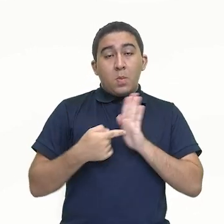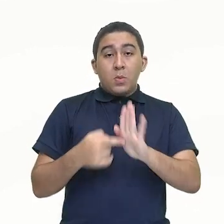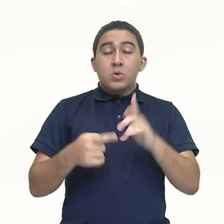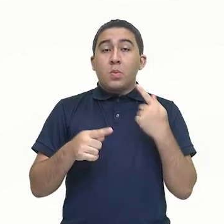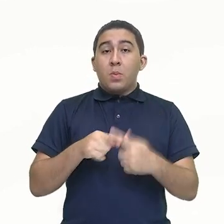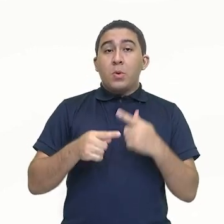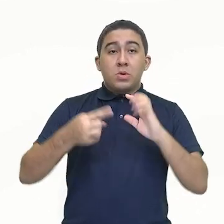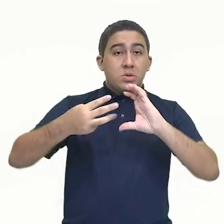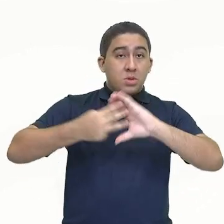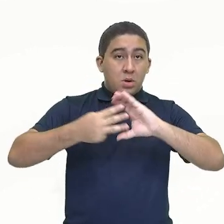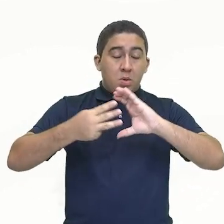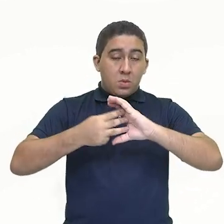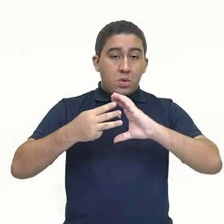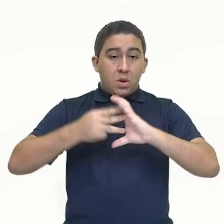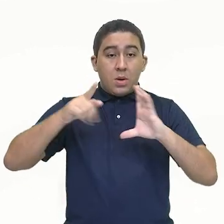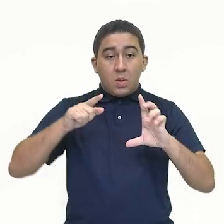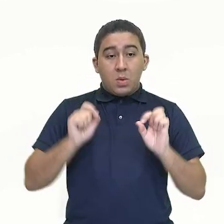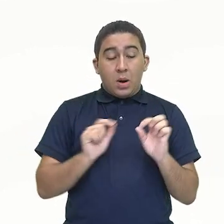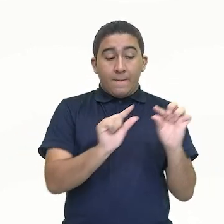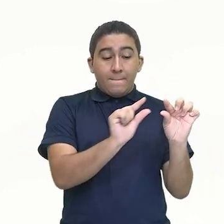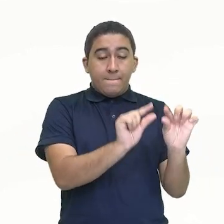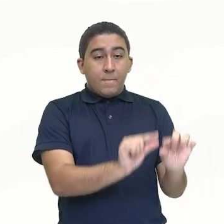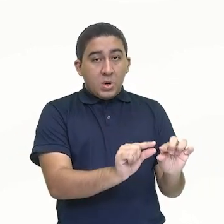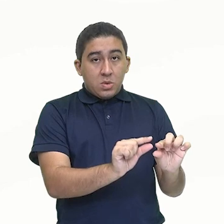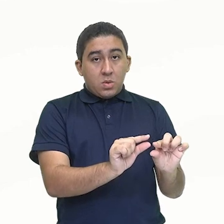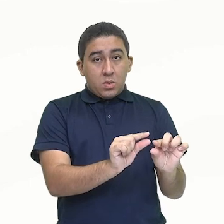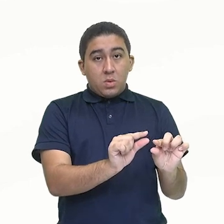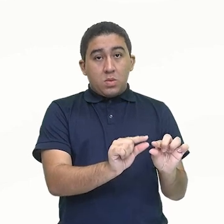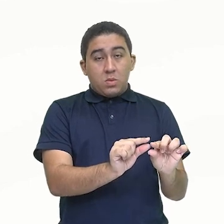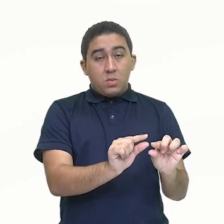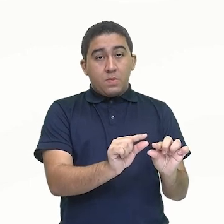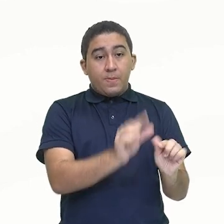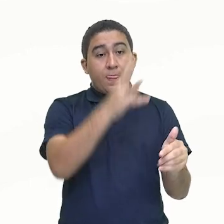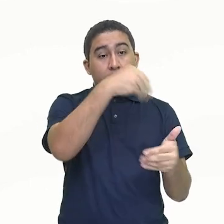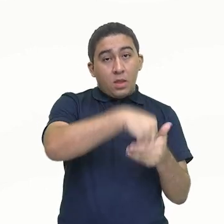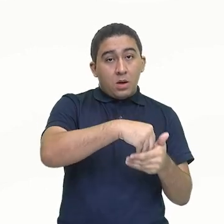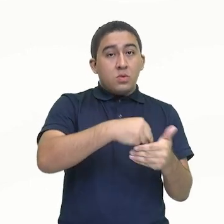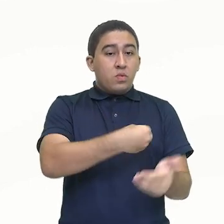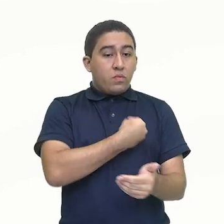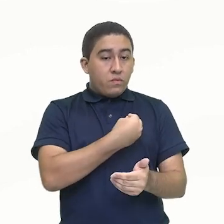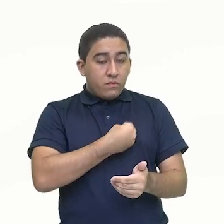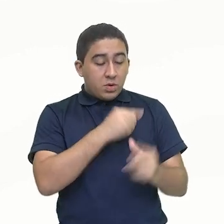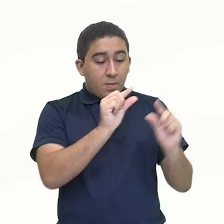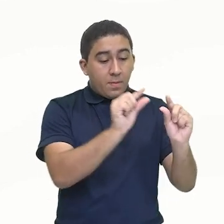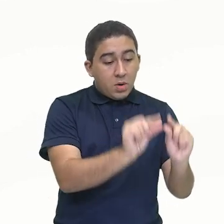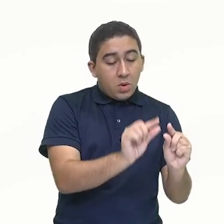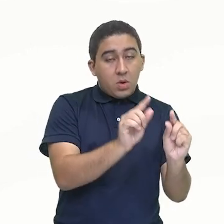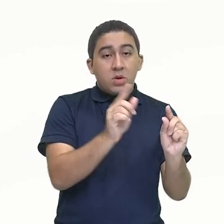célula, ela é a menor unidade funcional e